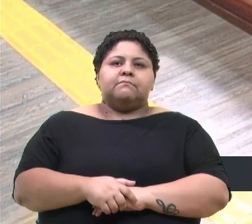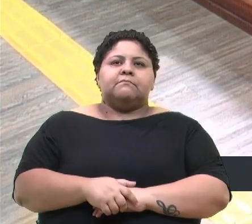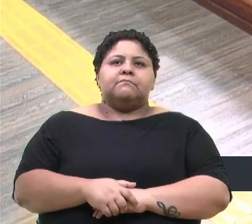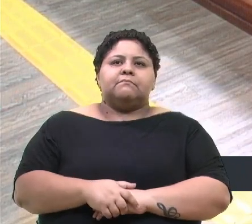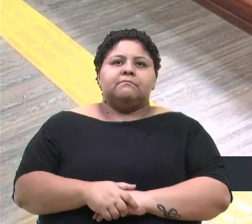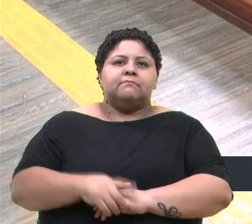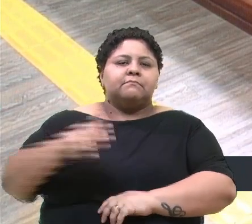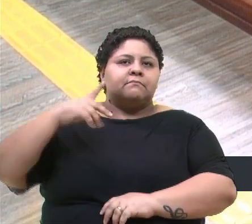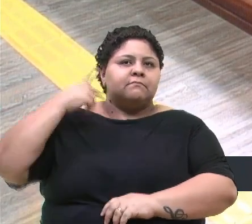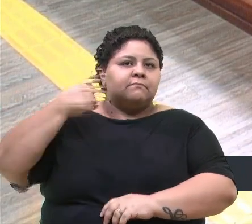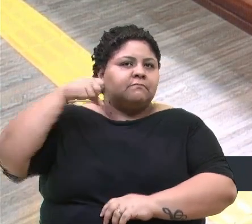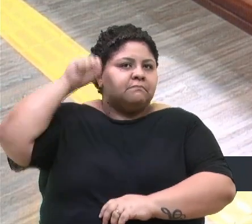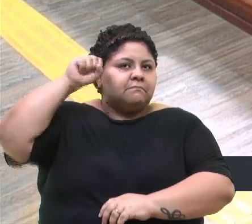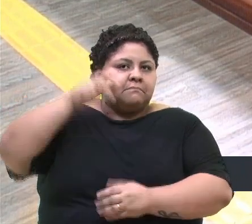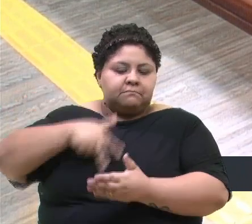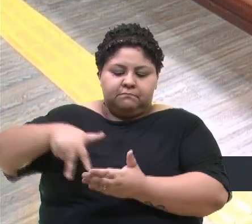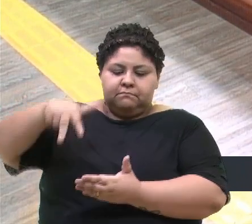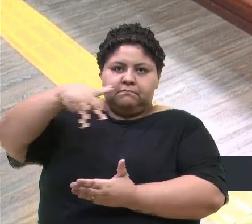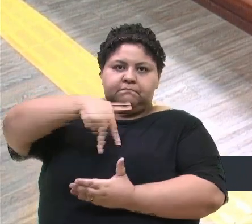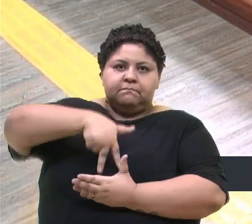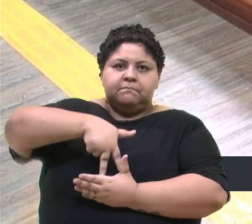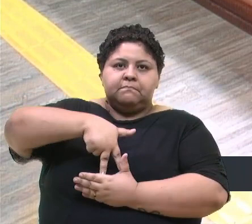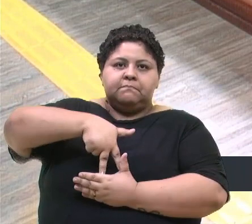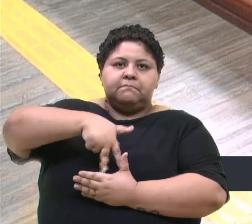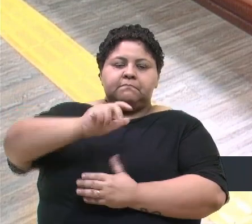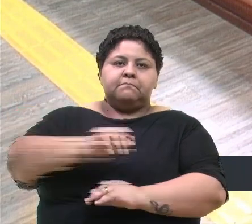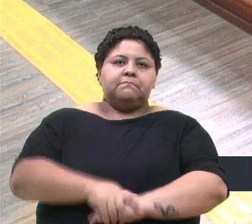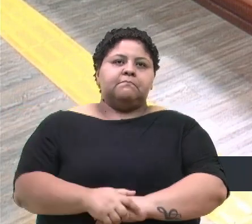Vereador Xuxa, na tribuna.